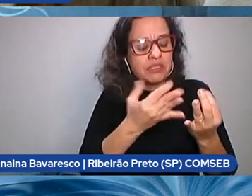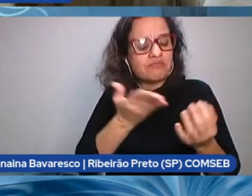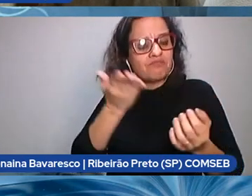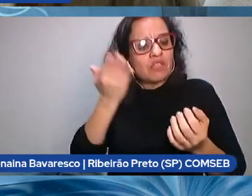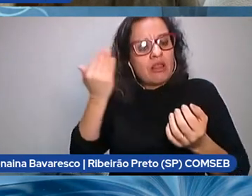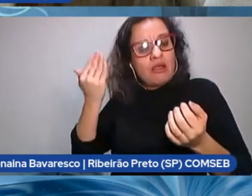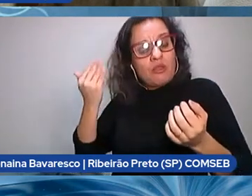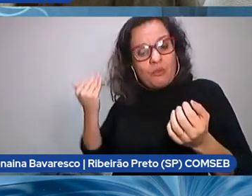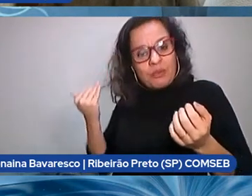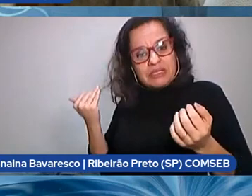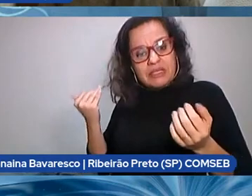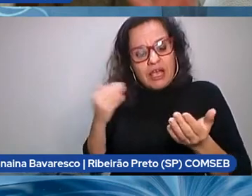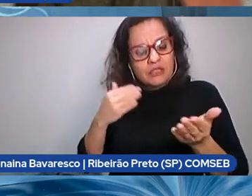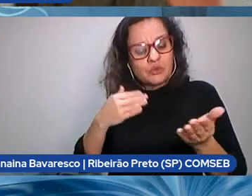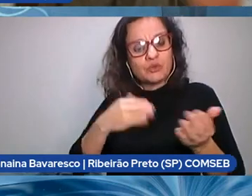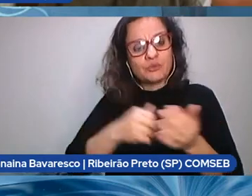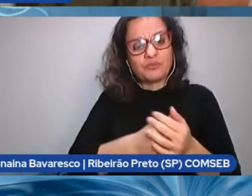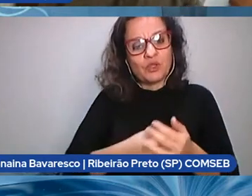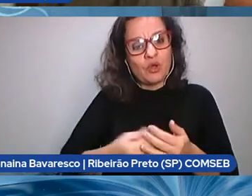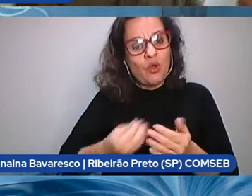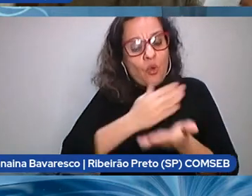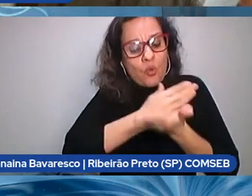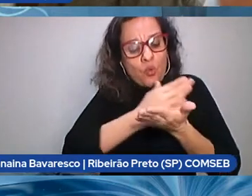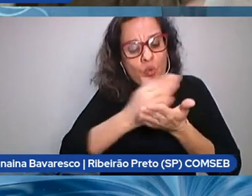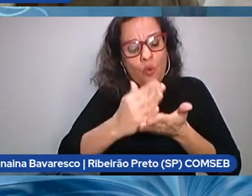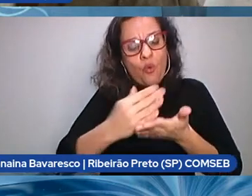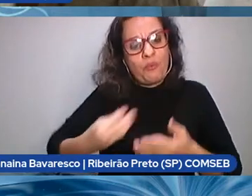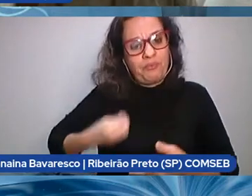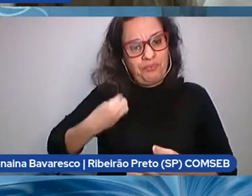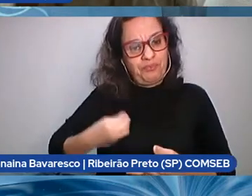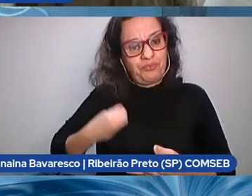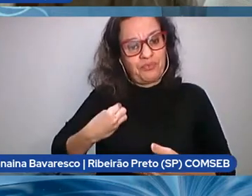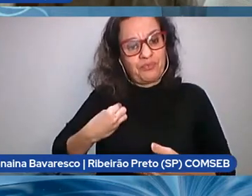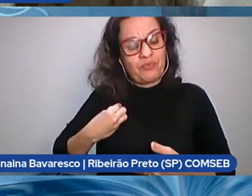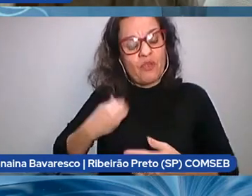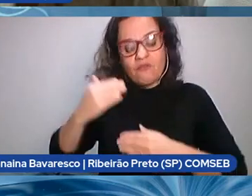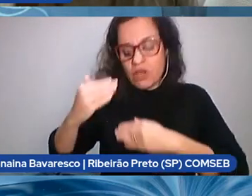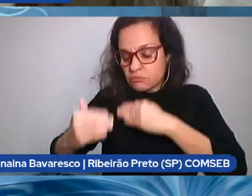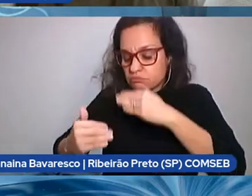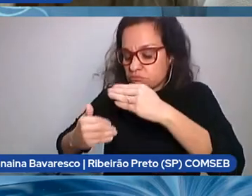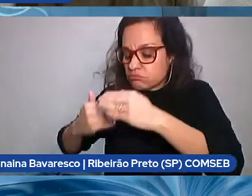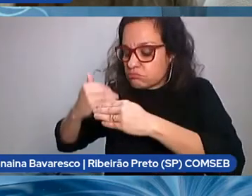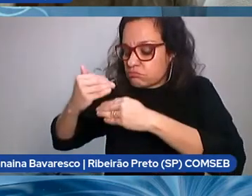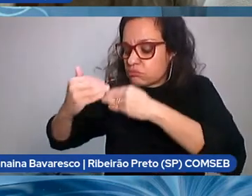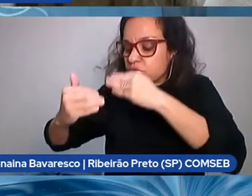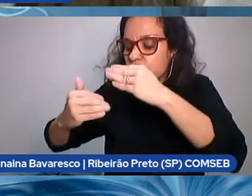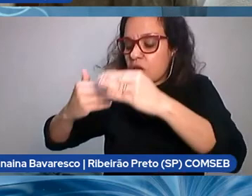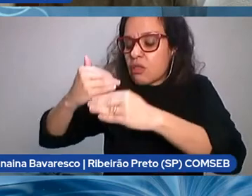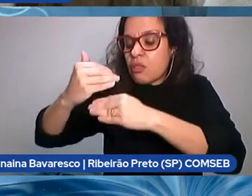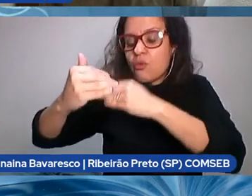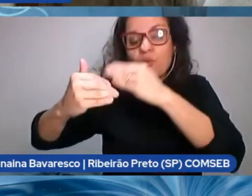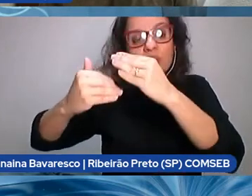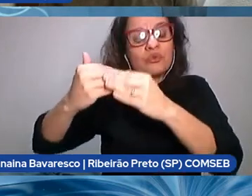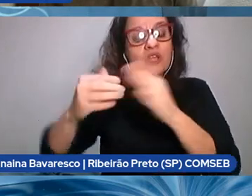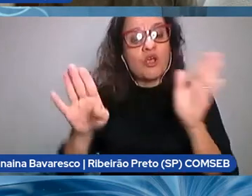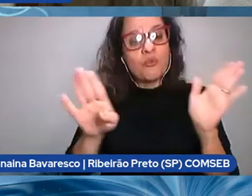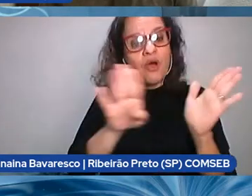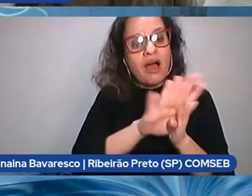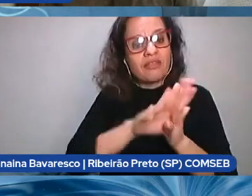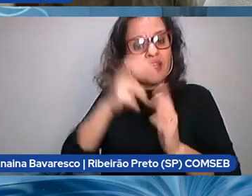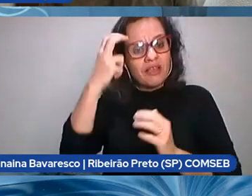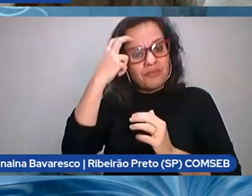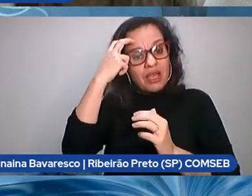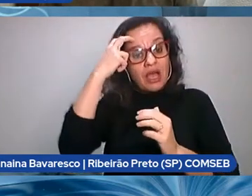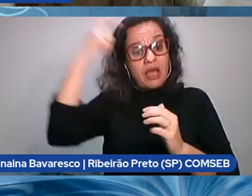nos princípios da vida e vai se desenvolvendo ao longo do tempo até ser a